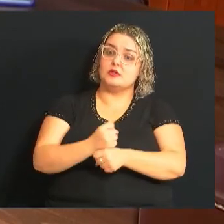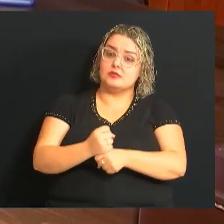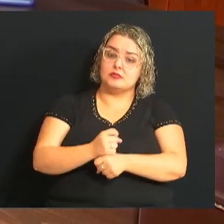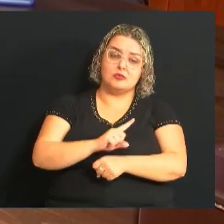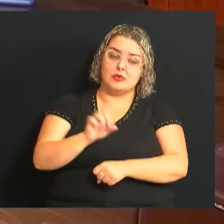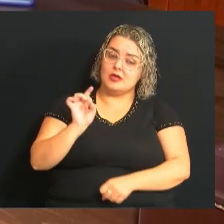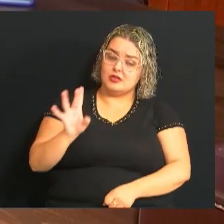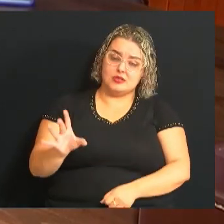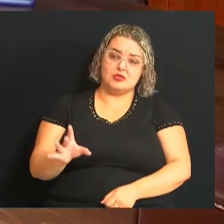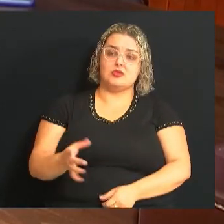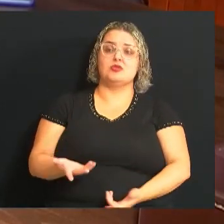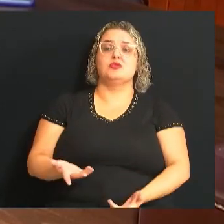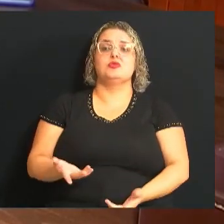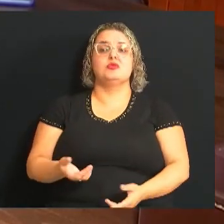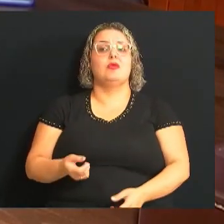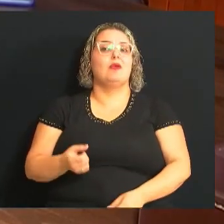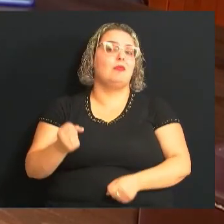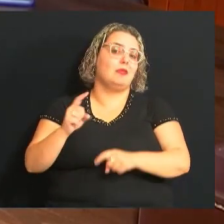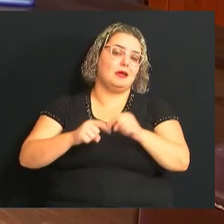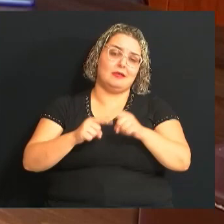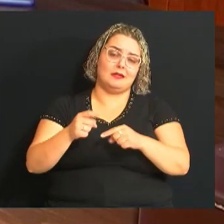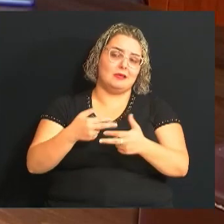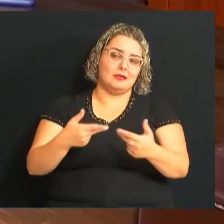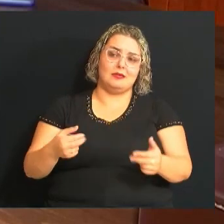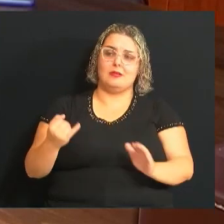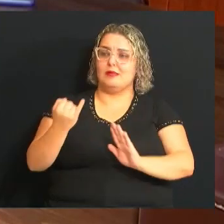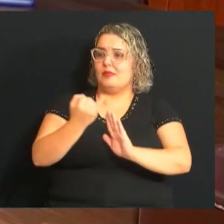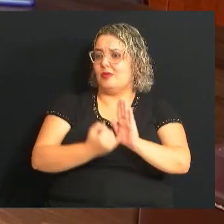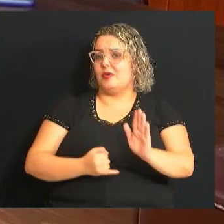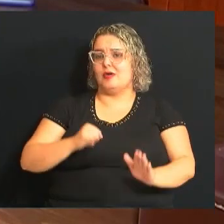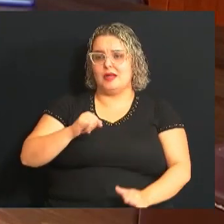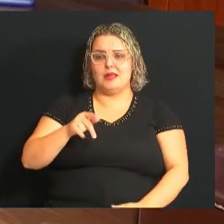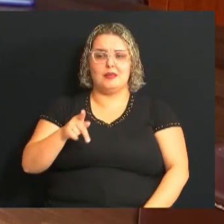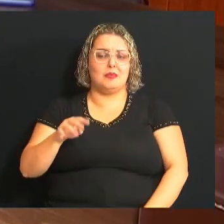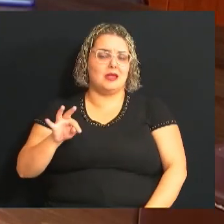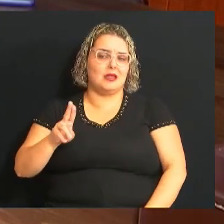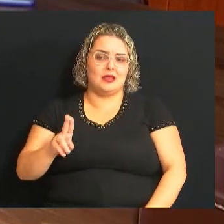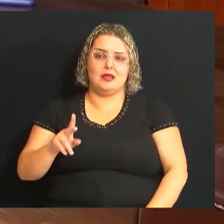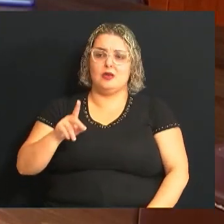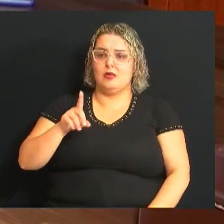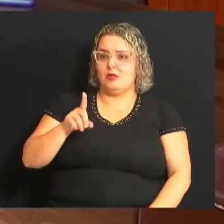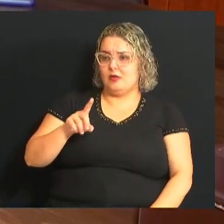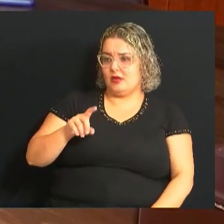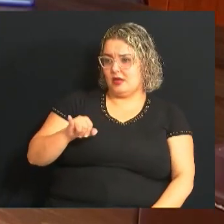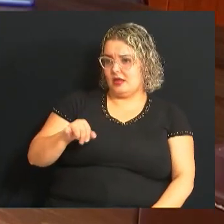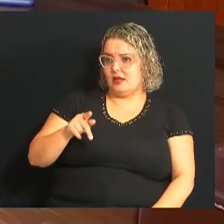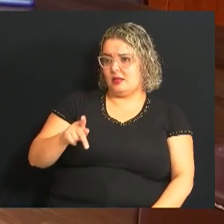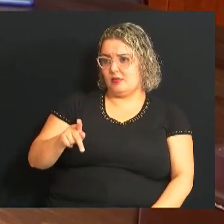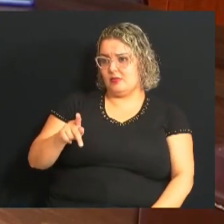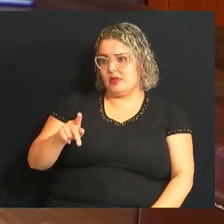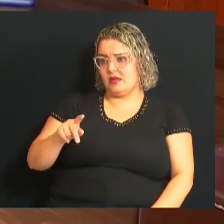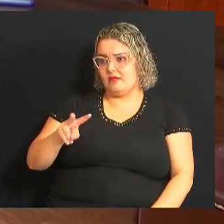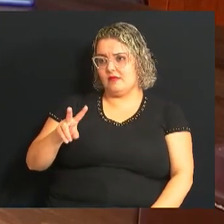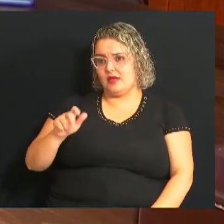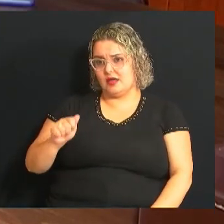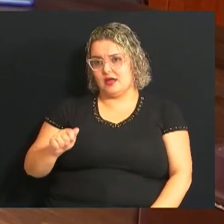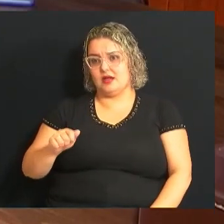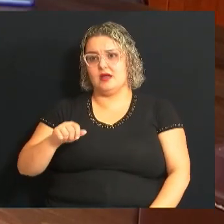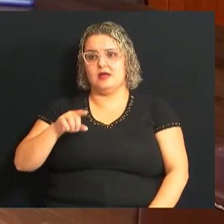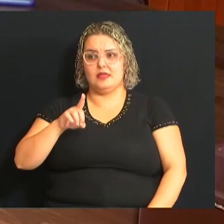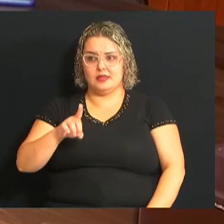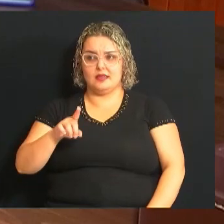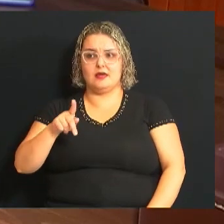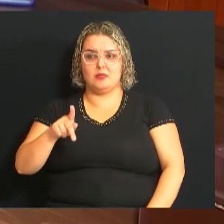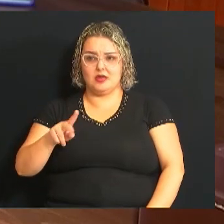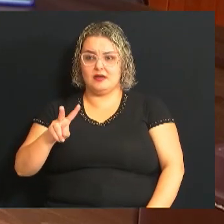muito imposto para pagar, IPTU, IPVA, DPVAT. A gente, em outro Na Ponta do Lápis, vai convidar o Rinaldo